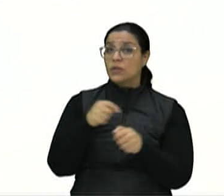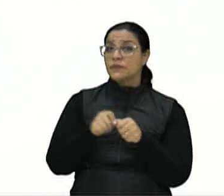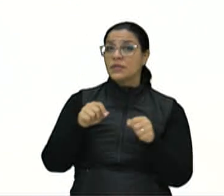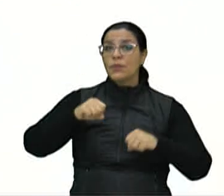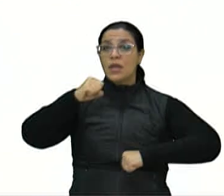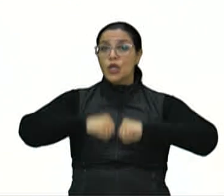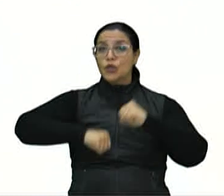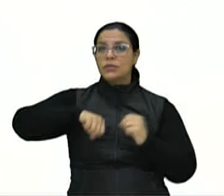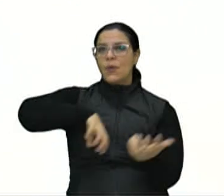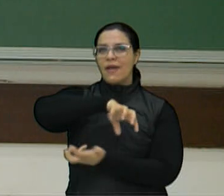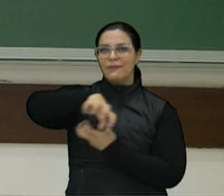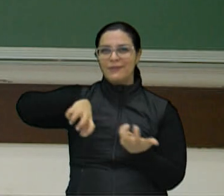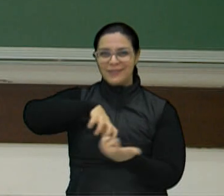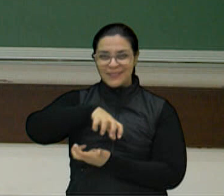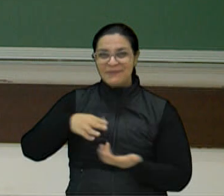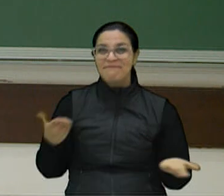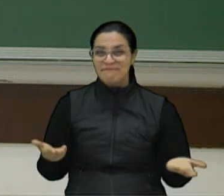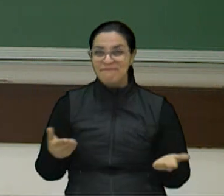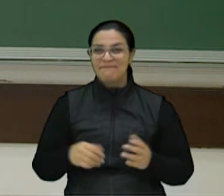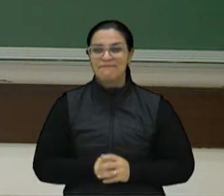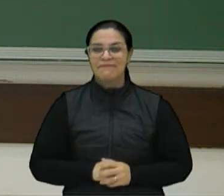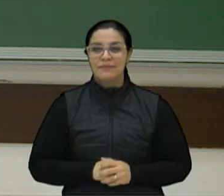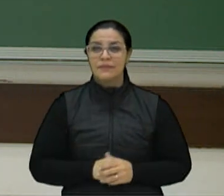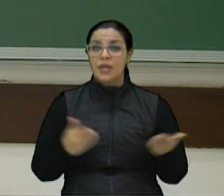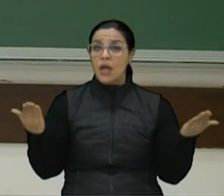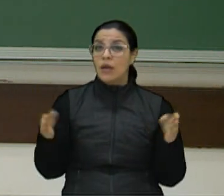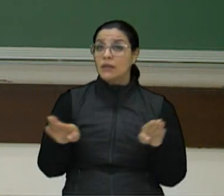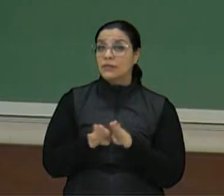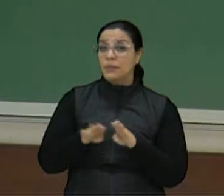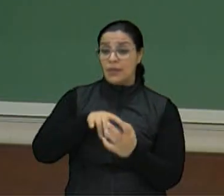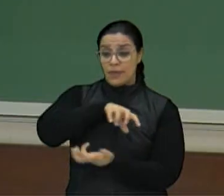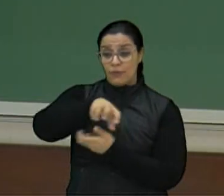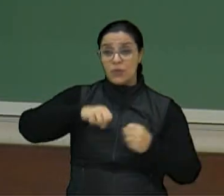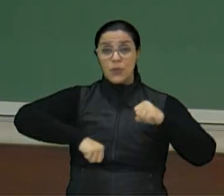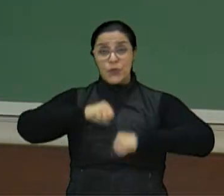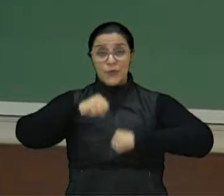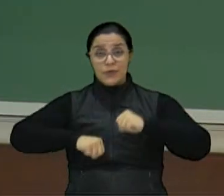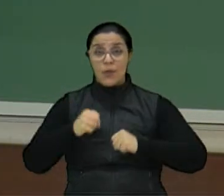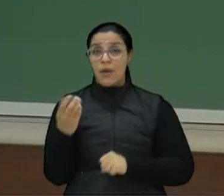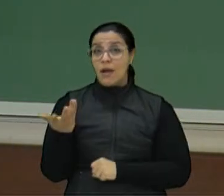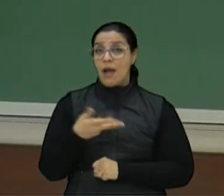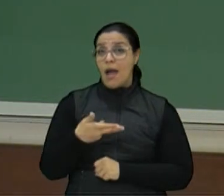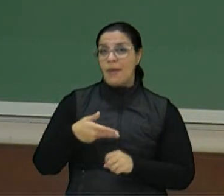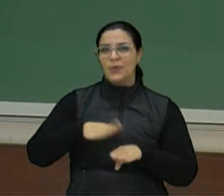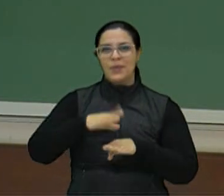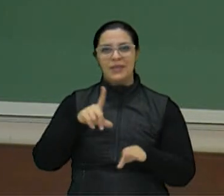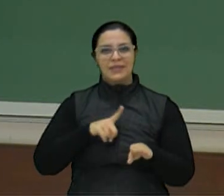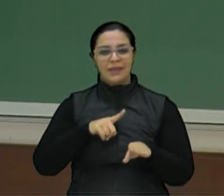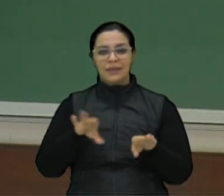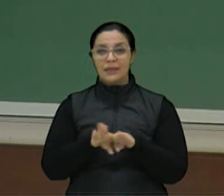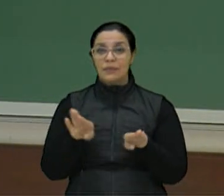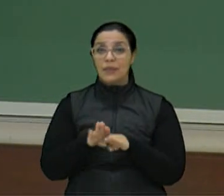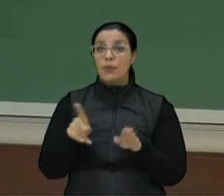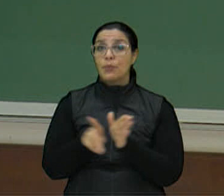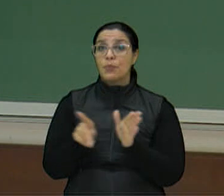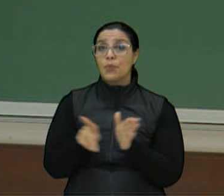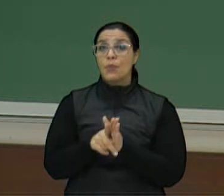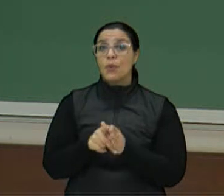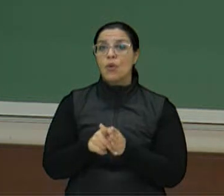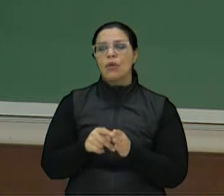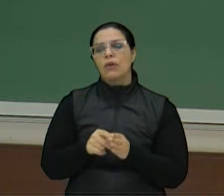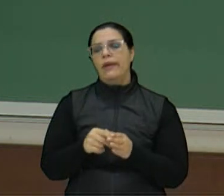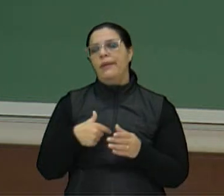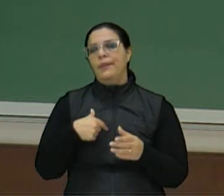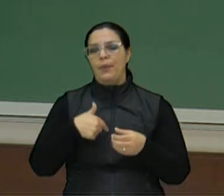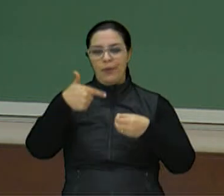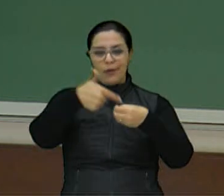Revolução Industrial. Com a Revolução Industrial teve velocidade, com a Revolução Industrial teve a queima de